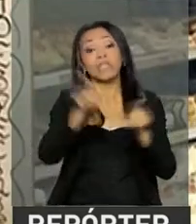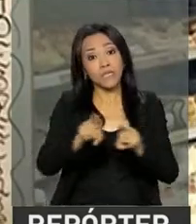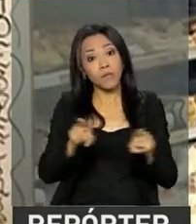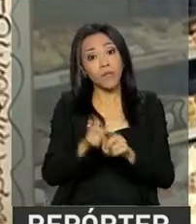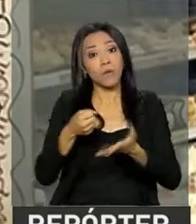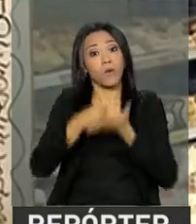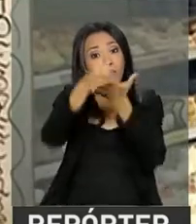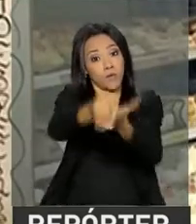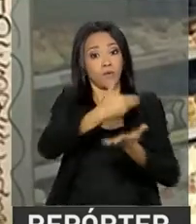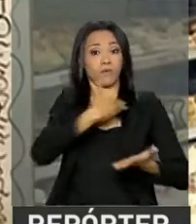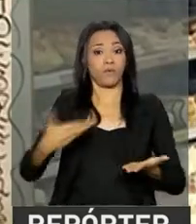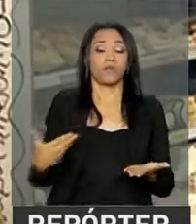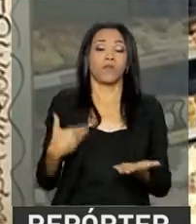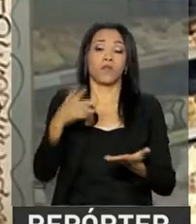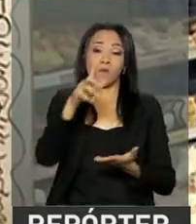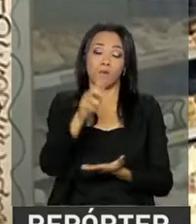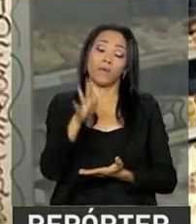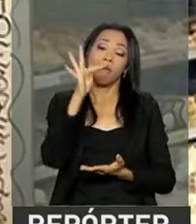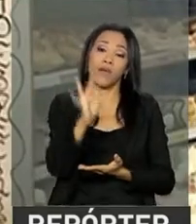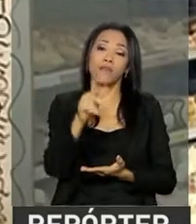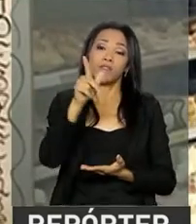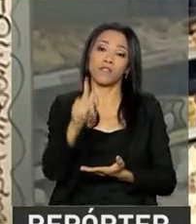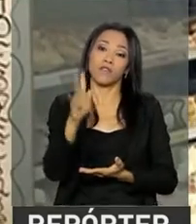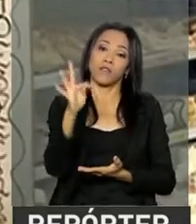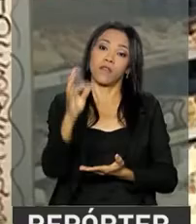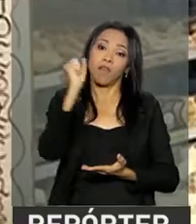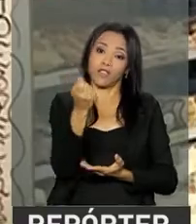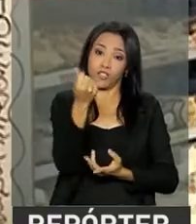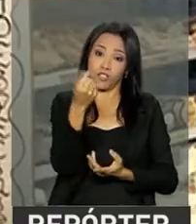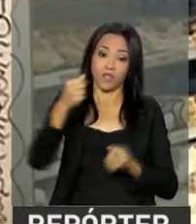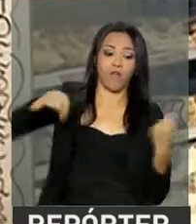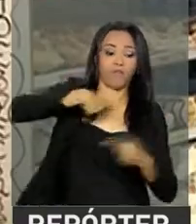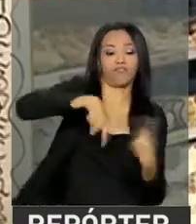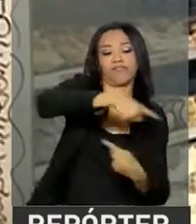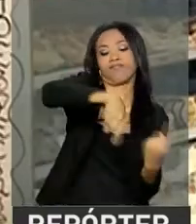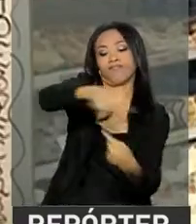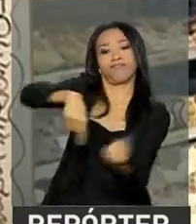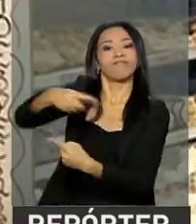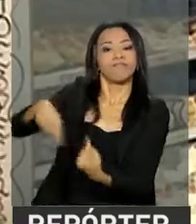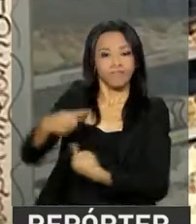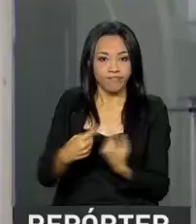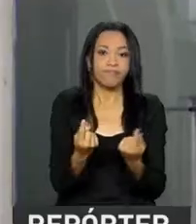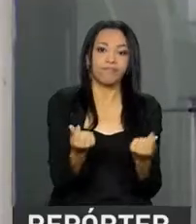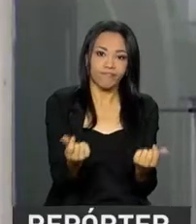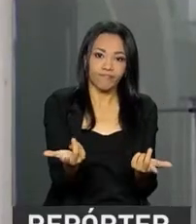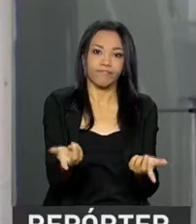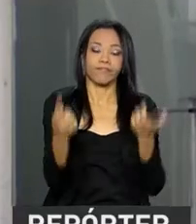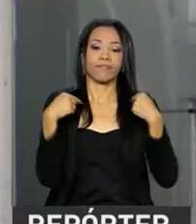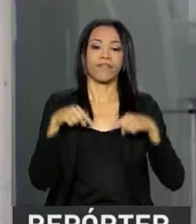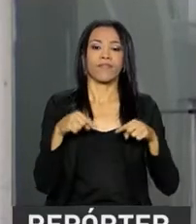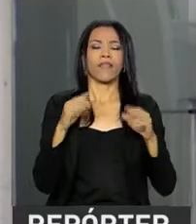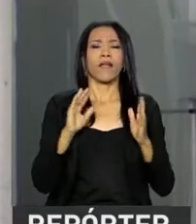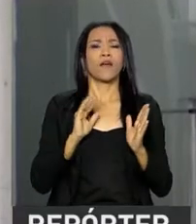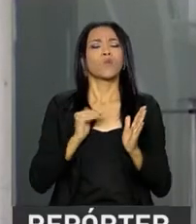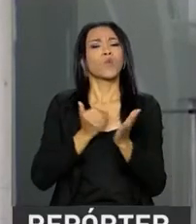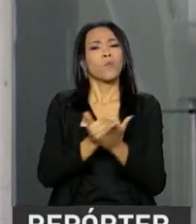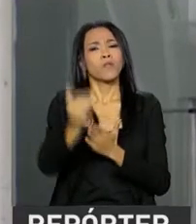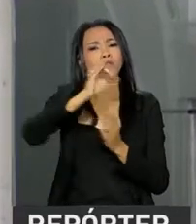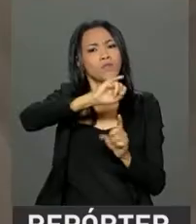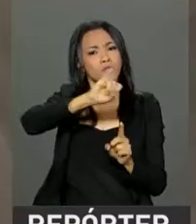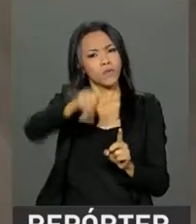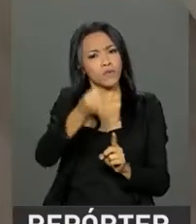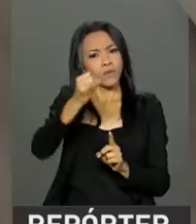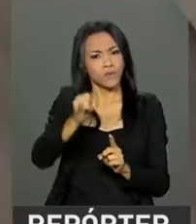vivo na economia a liberação de recursos de contas inativas do fgts até o início de junho